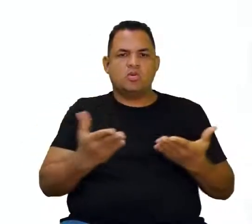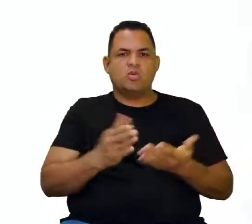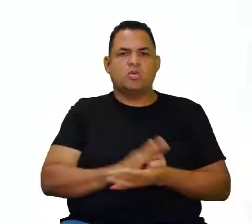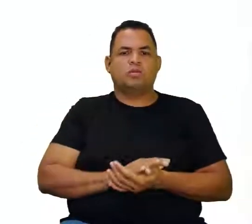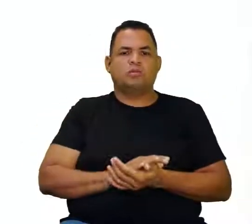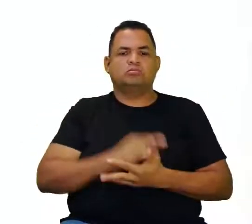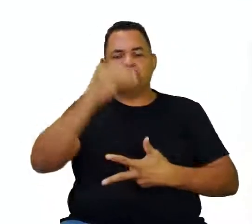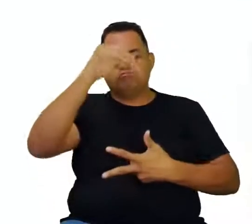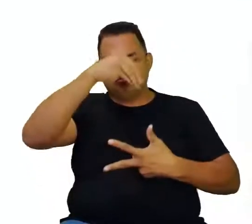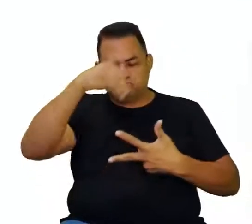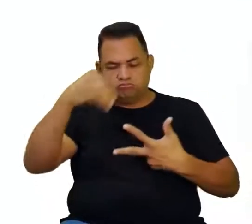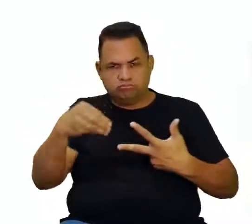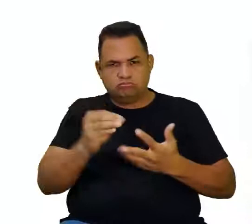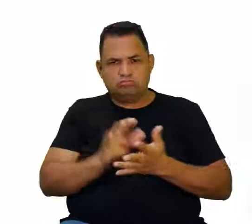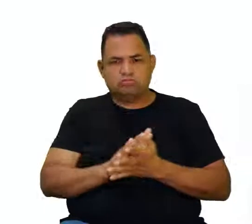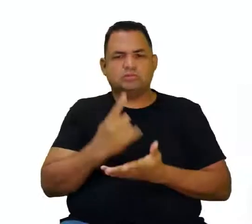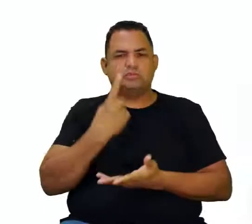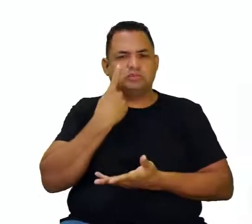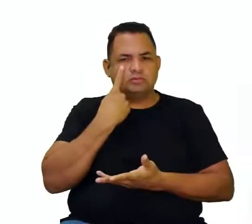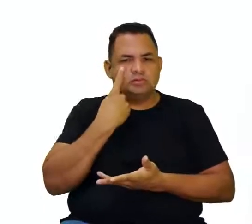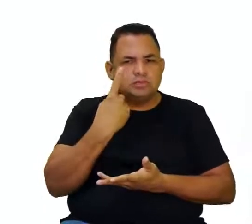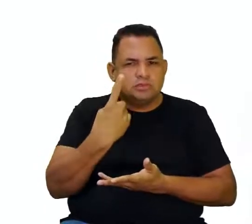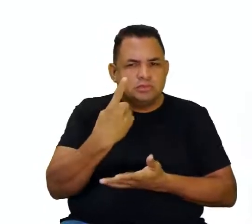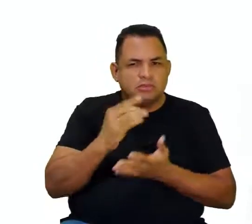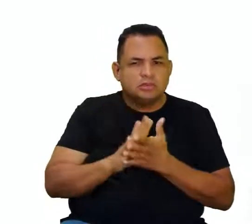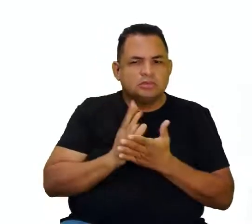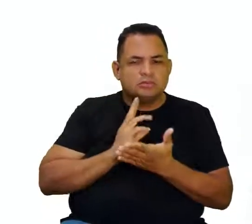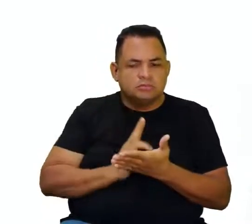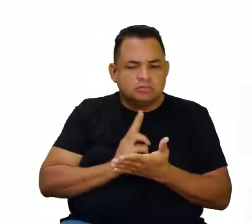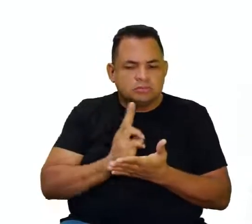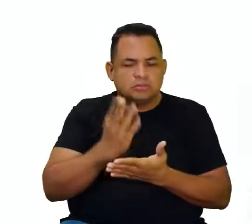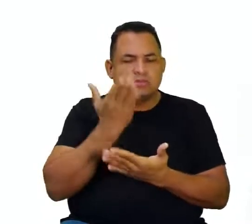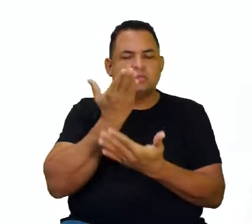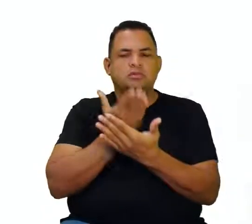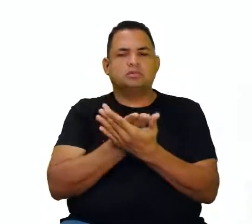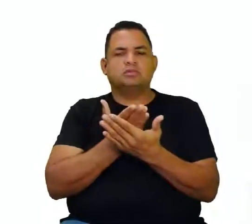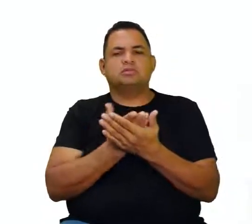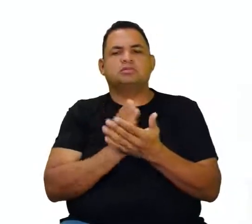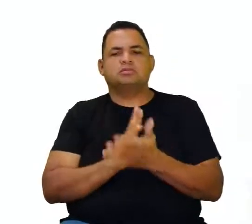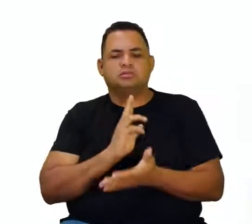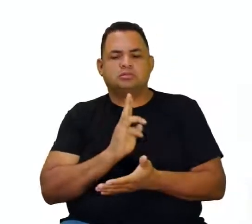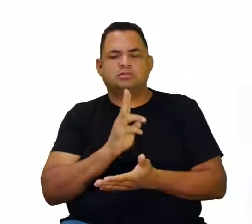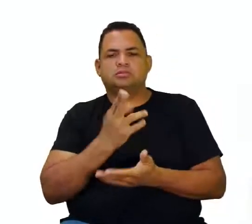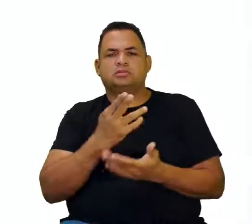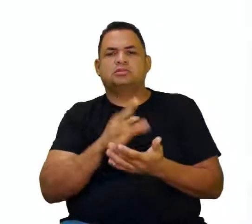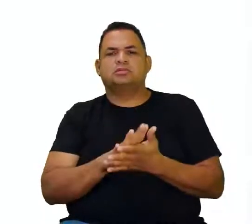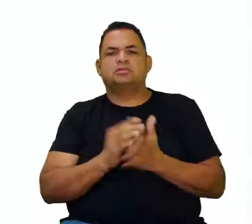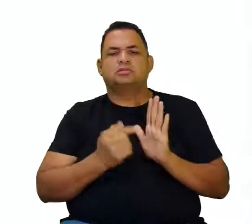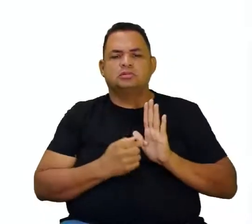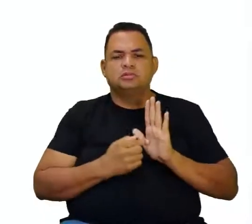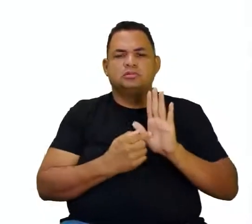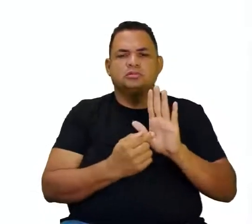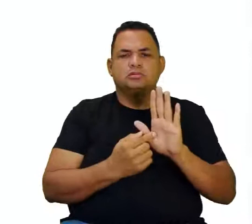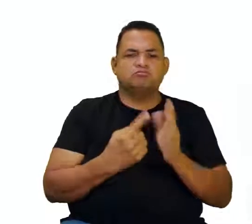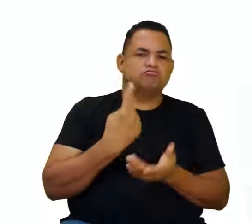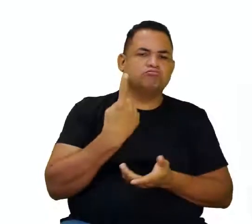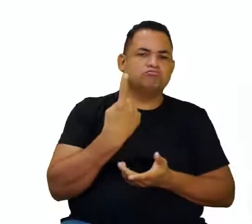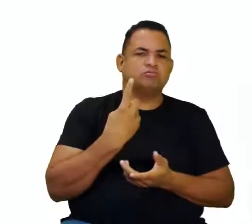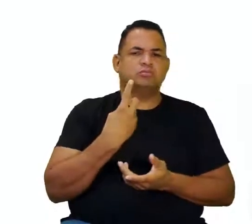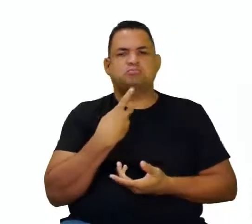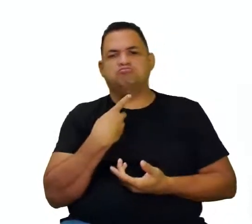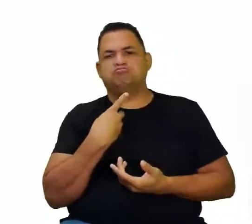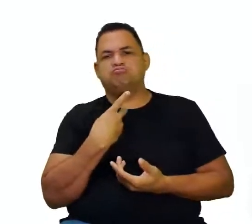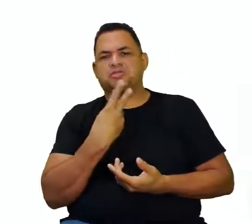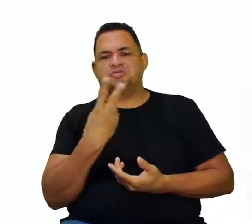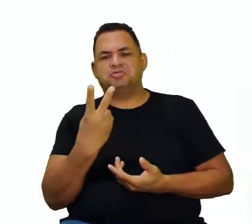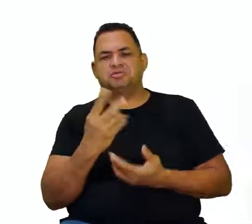relação ao Enem. Vocês observaram que durante as nossas aulas nós sempre trazemos uma ou mais questões